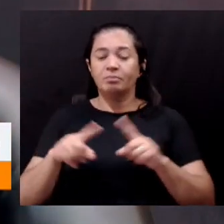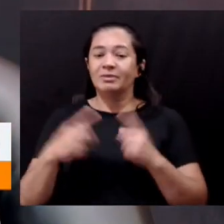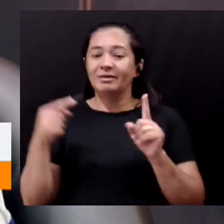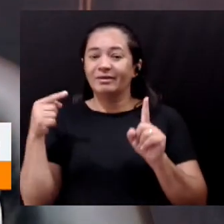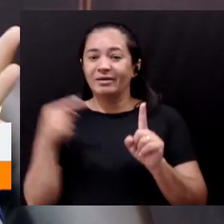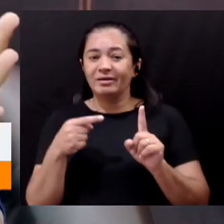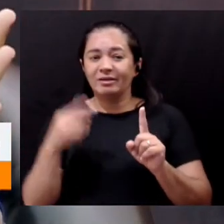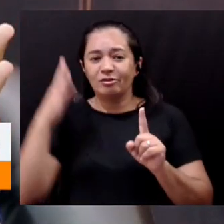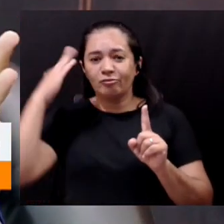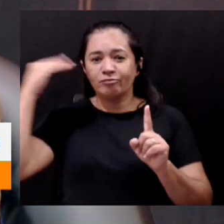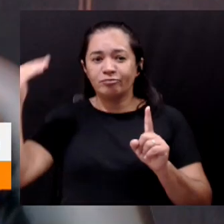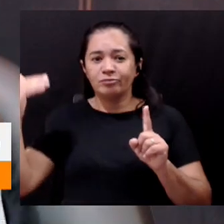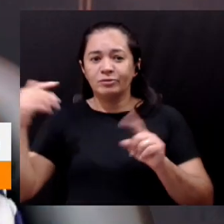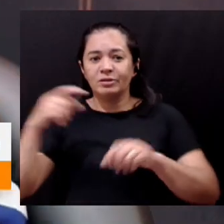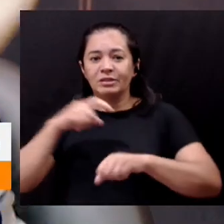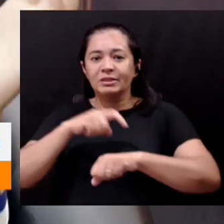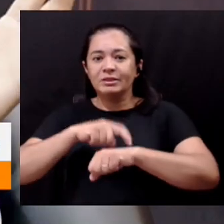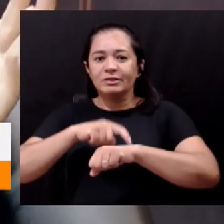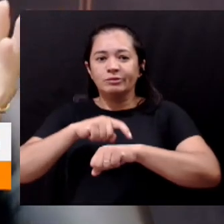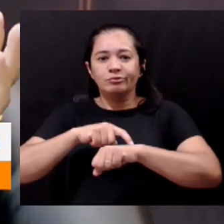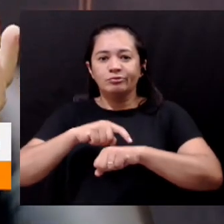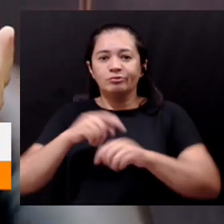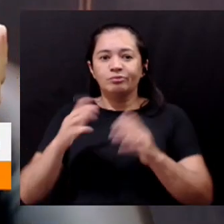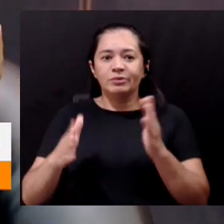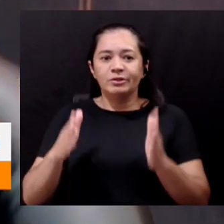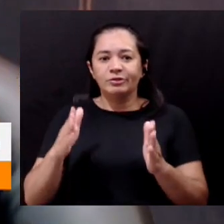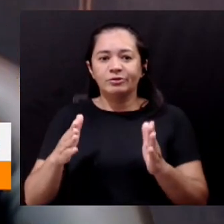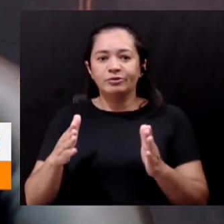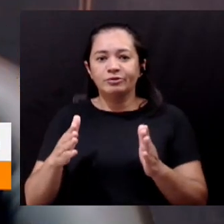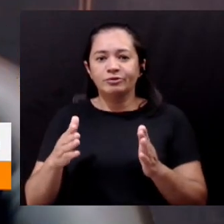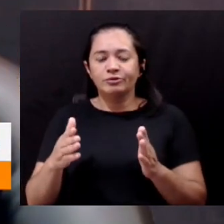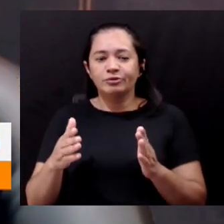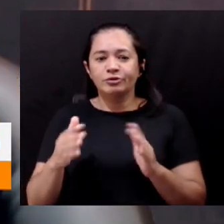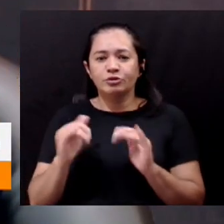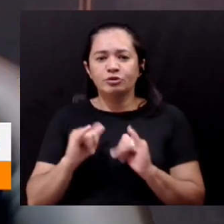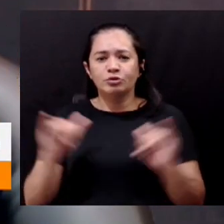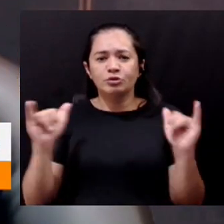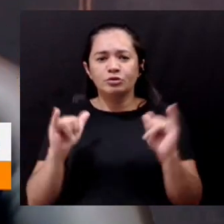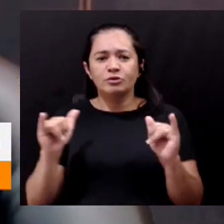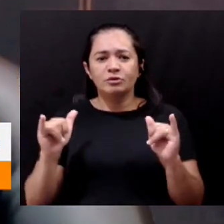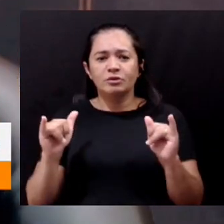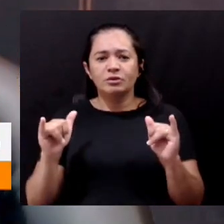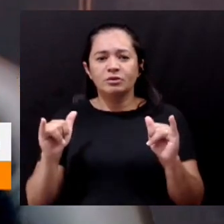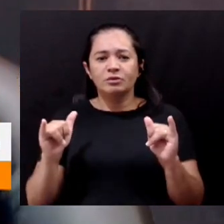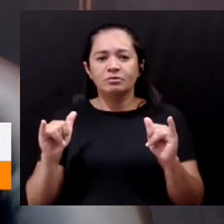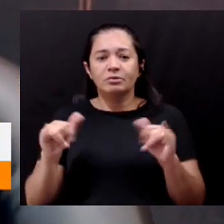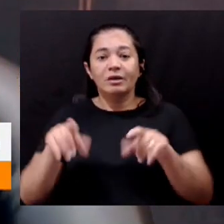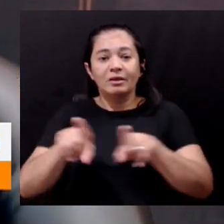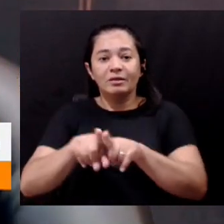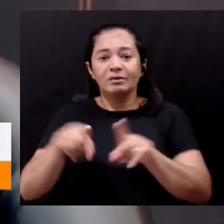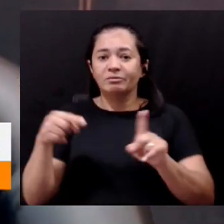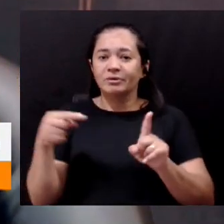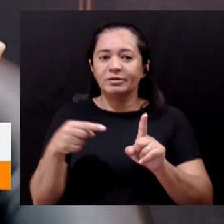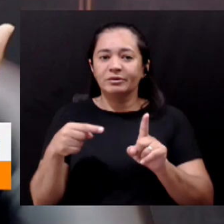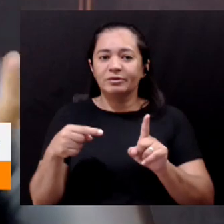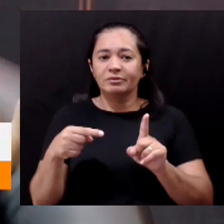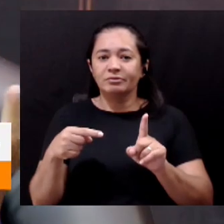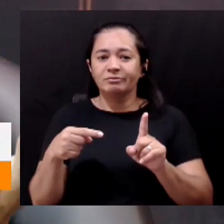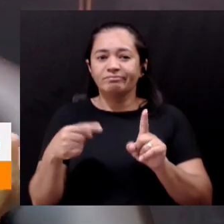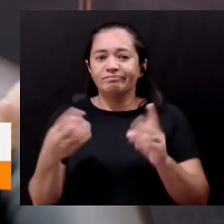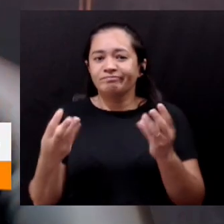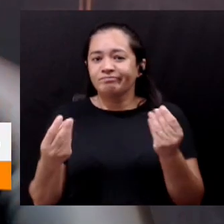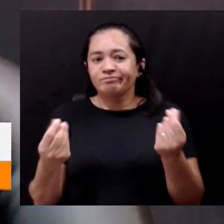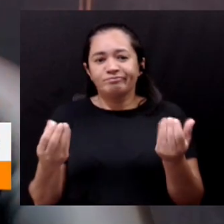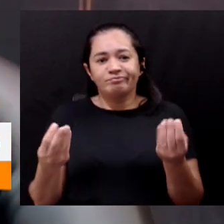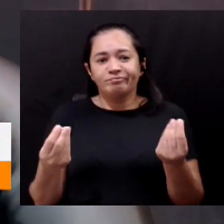de um lançamento, ele tinha mais, acho que 200.000 seguidores, e também, enfim, não, ele sucumbiu aí, né, Hum. e por que